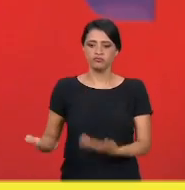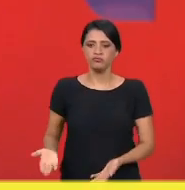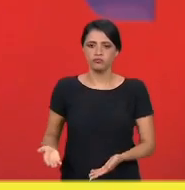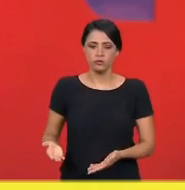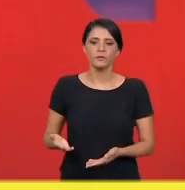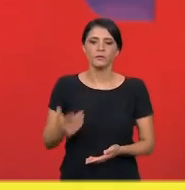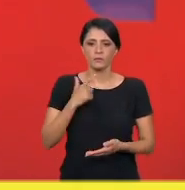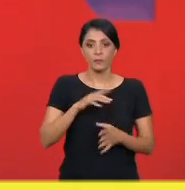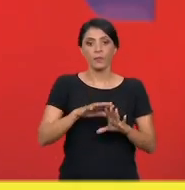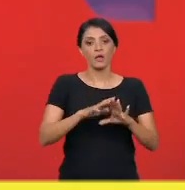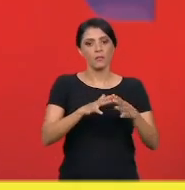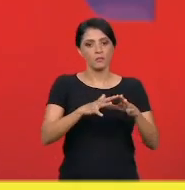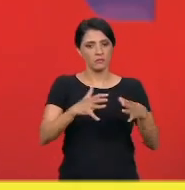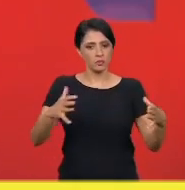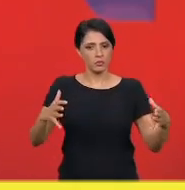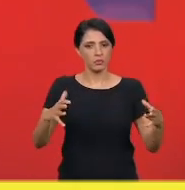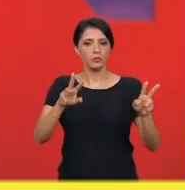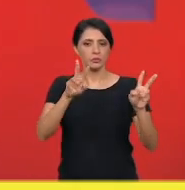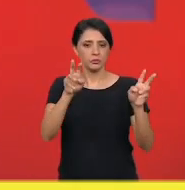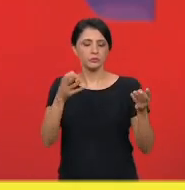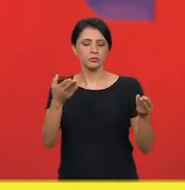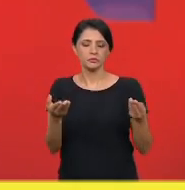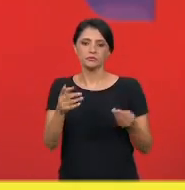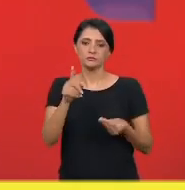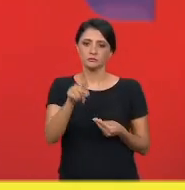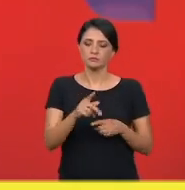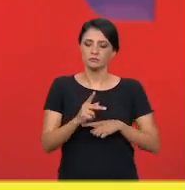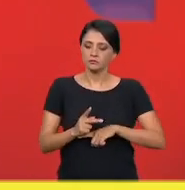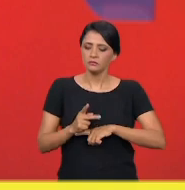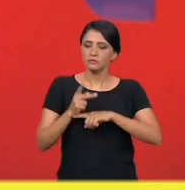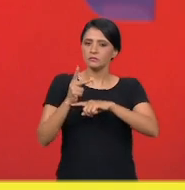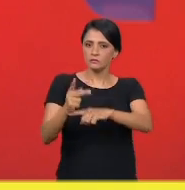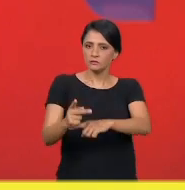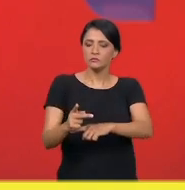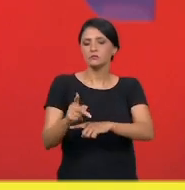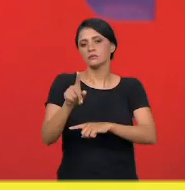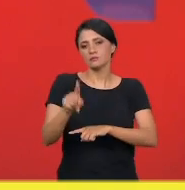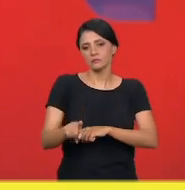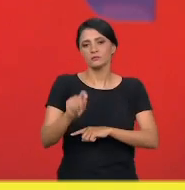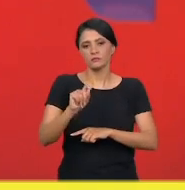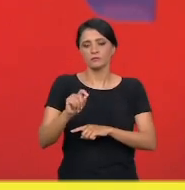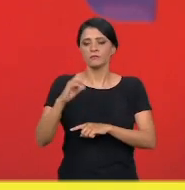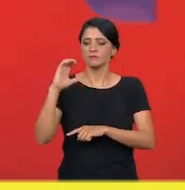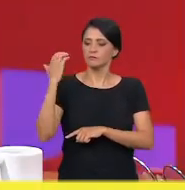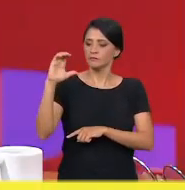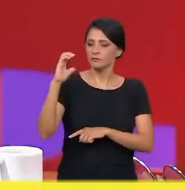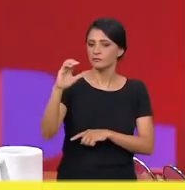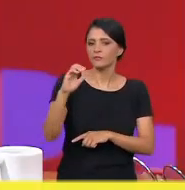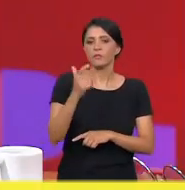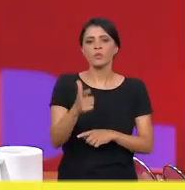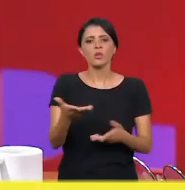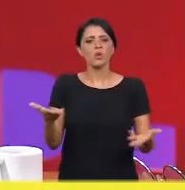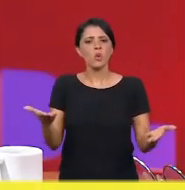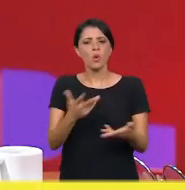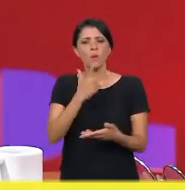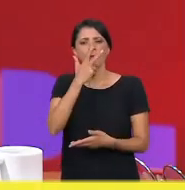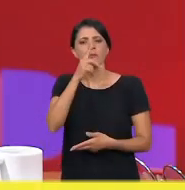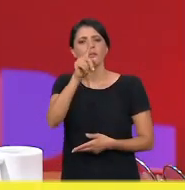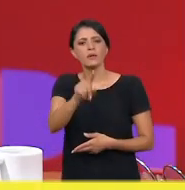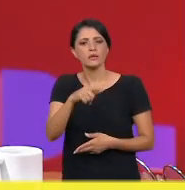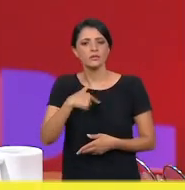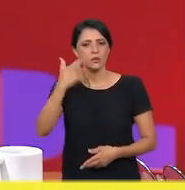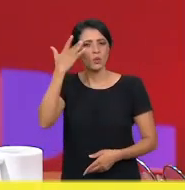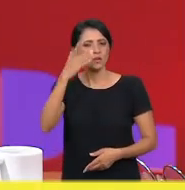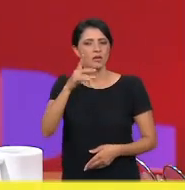de expansão em relação a essa busca, né, científica. E hoje me parece, eu não